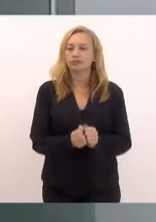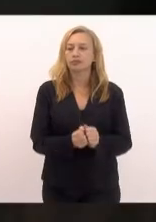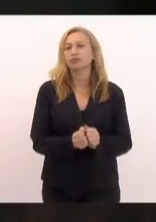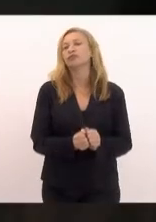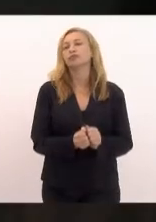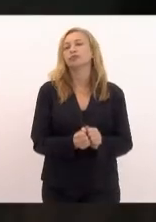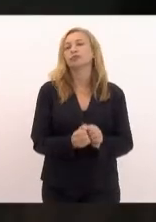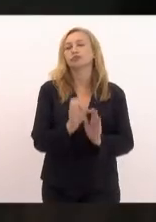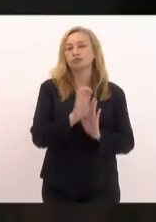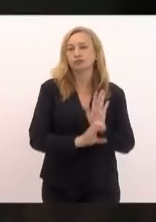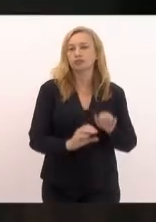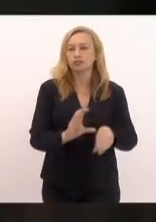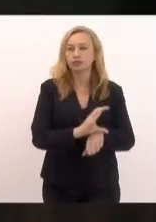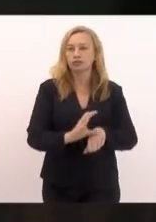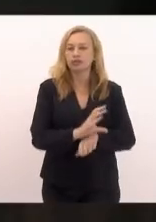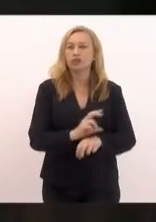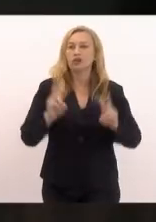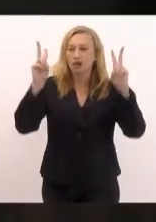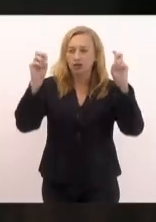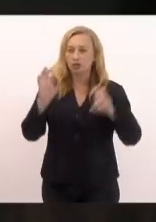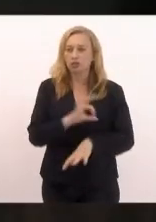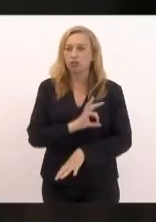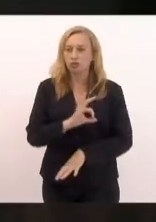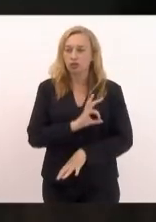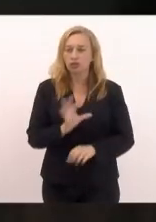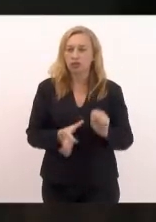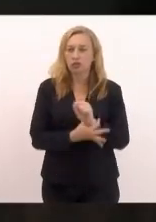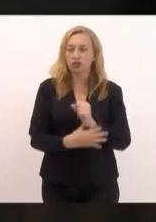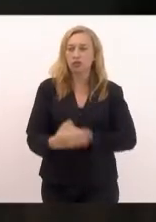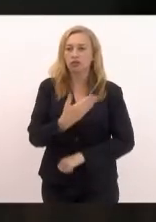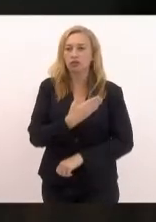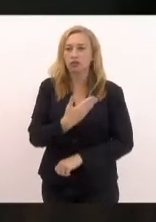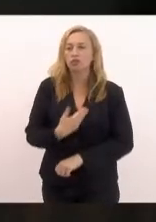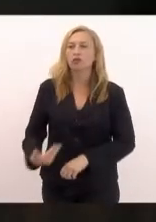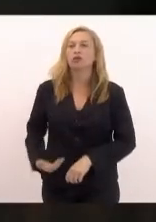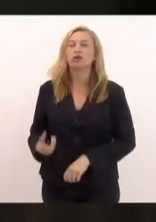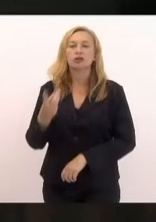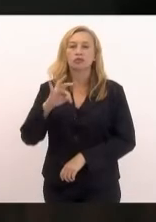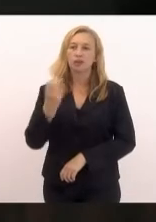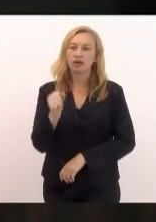de Segurança Pública, Assunto de Polícia, deputada Marta Rocha.